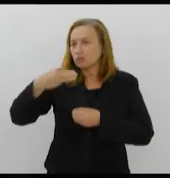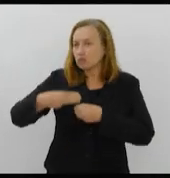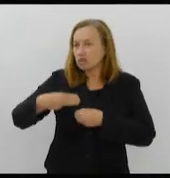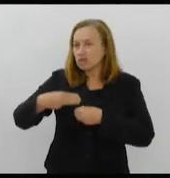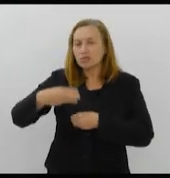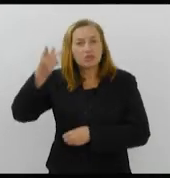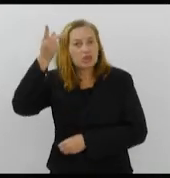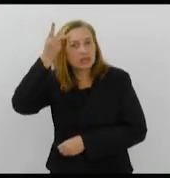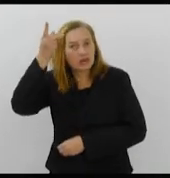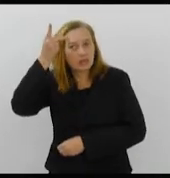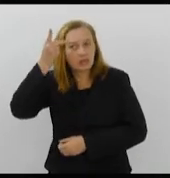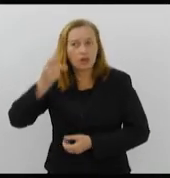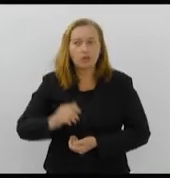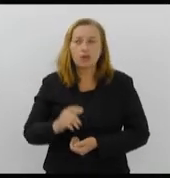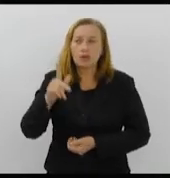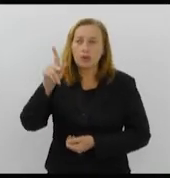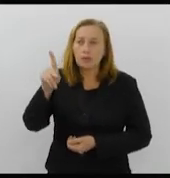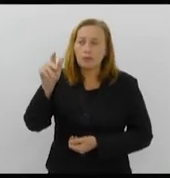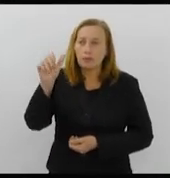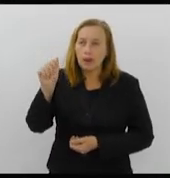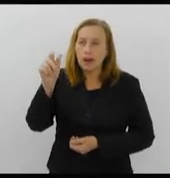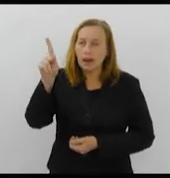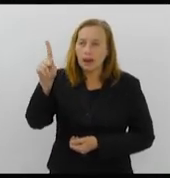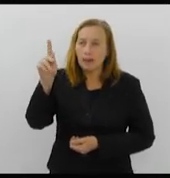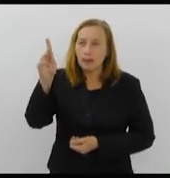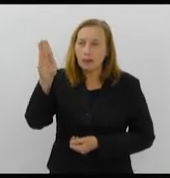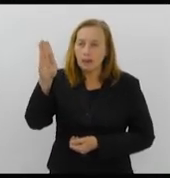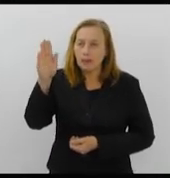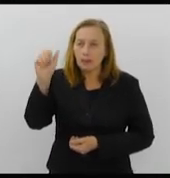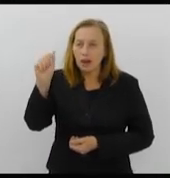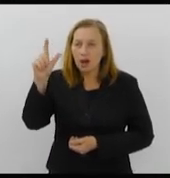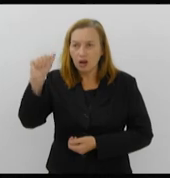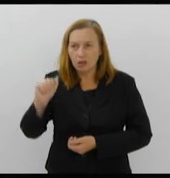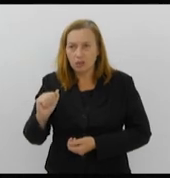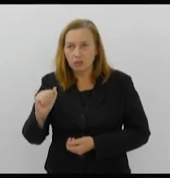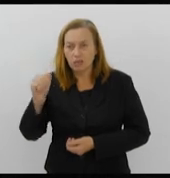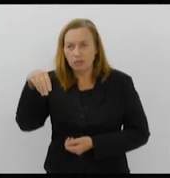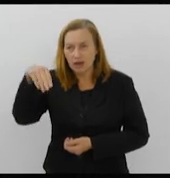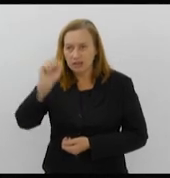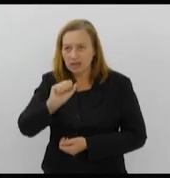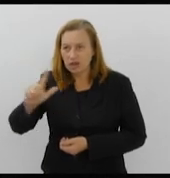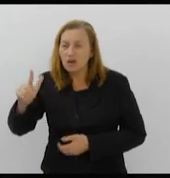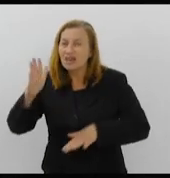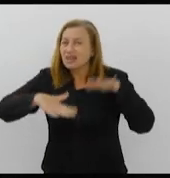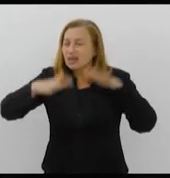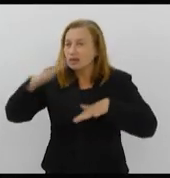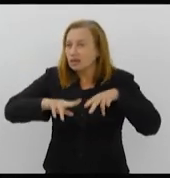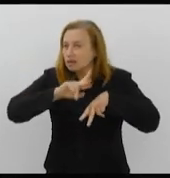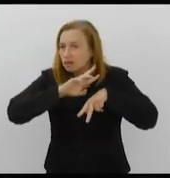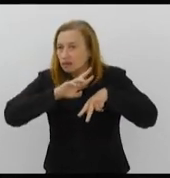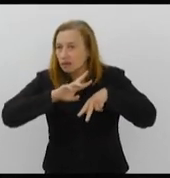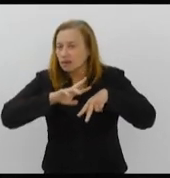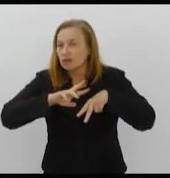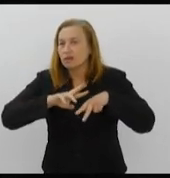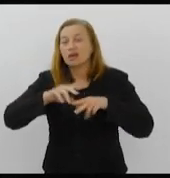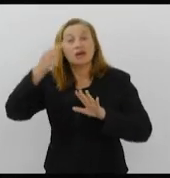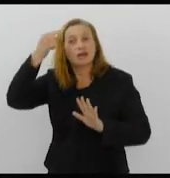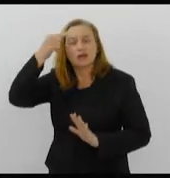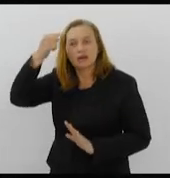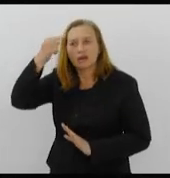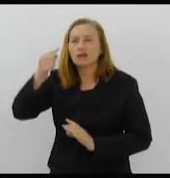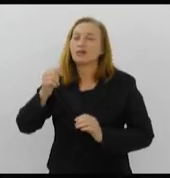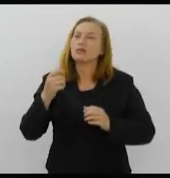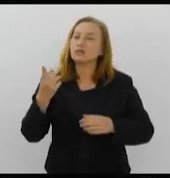Paulo, Pablo Marçal, que, independente de matiz política e ideológica, deve e tem o direito de se